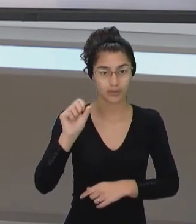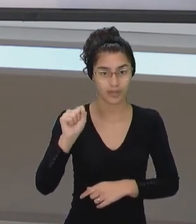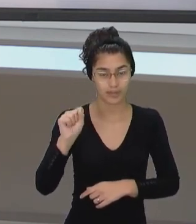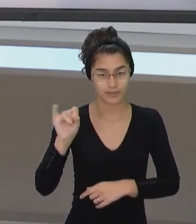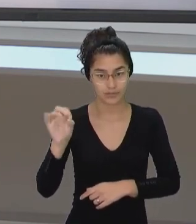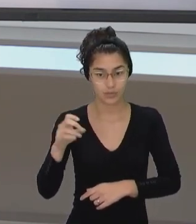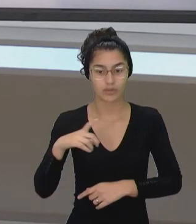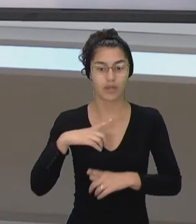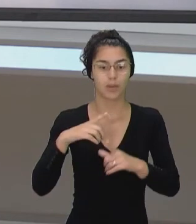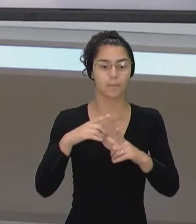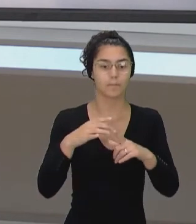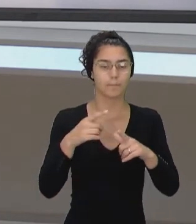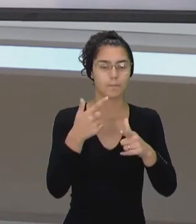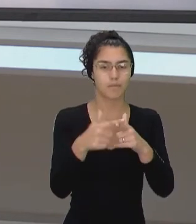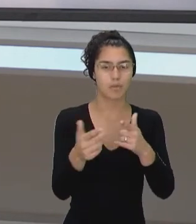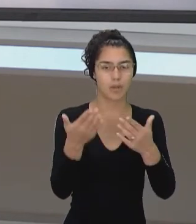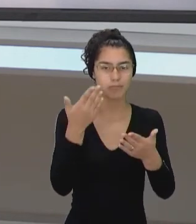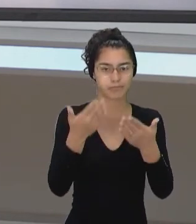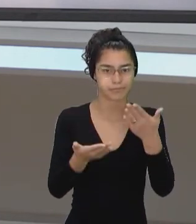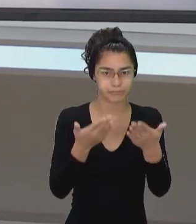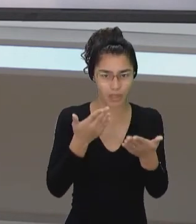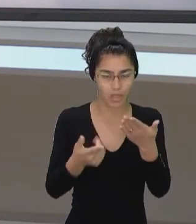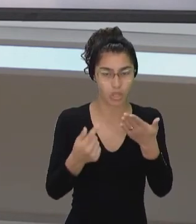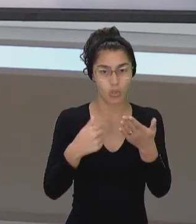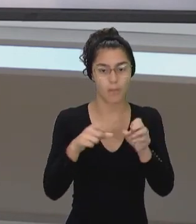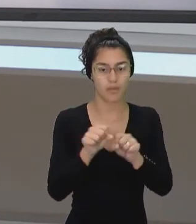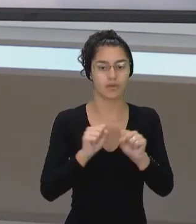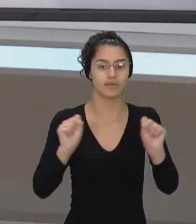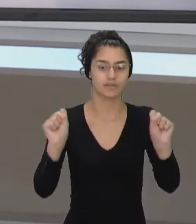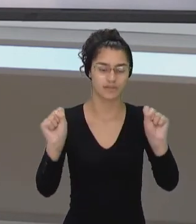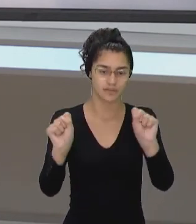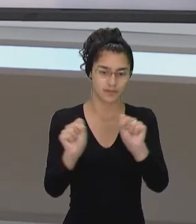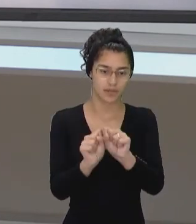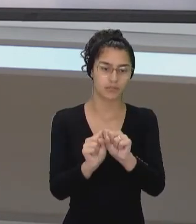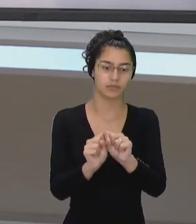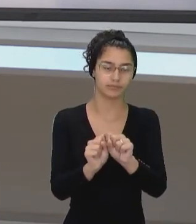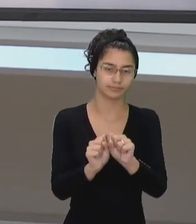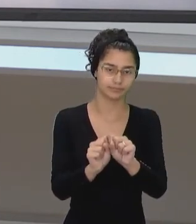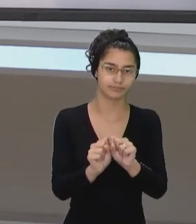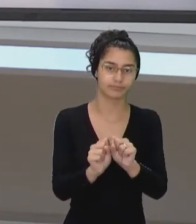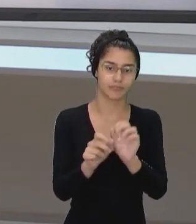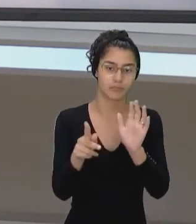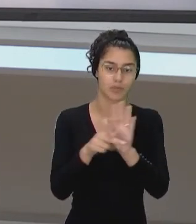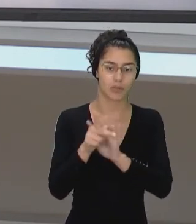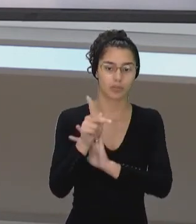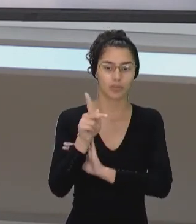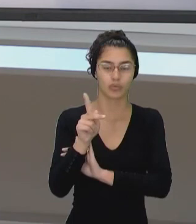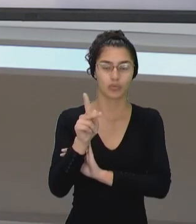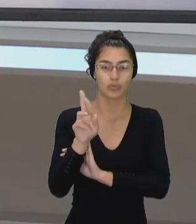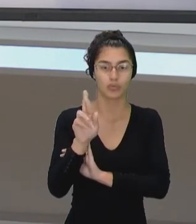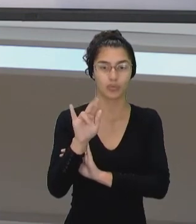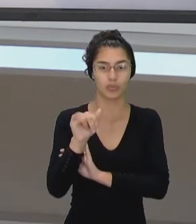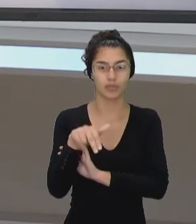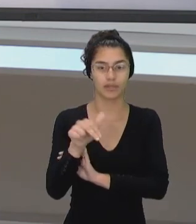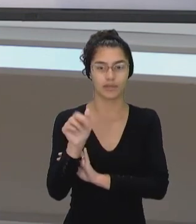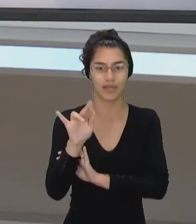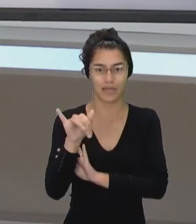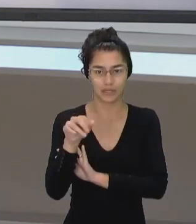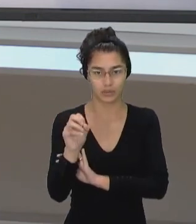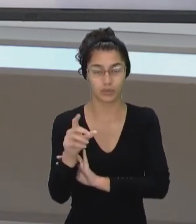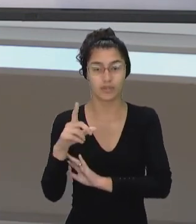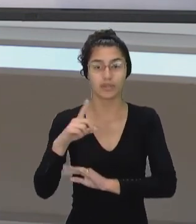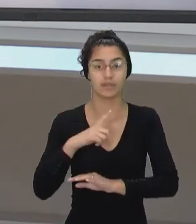uma desregulação do meu sistema excretor, do meu sistema urinário. Se eu tenho uma redução